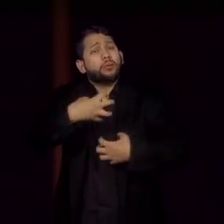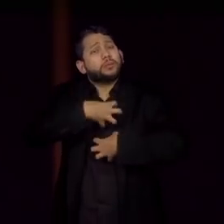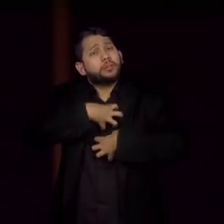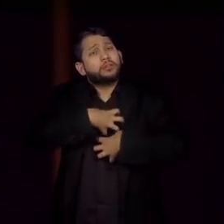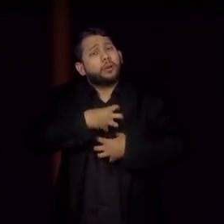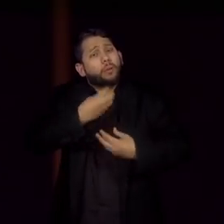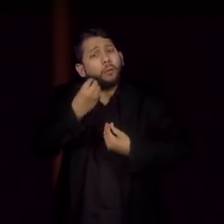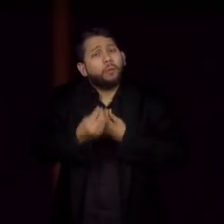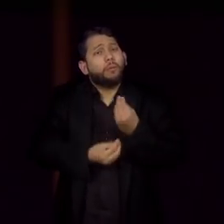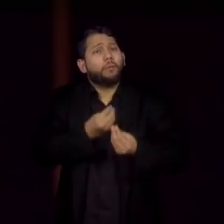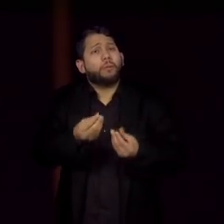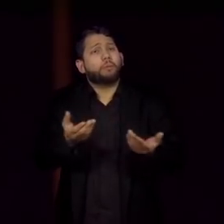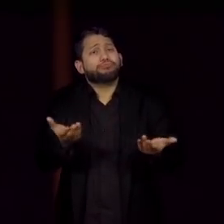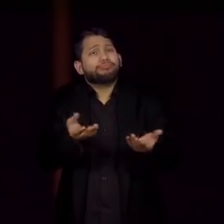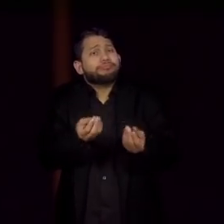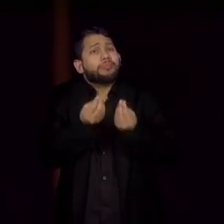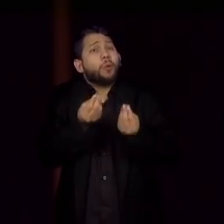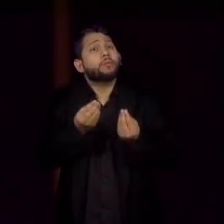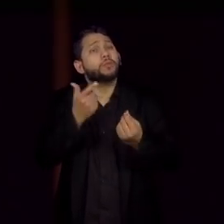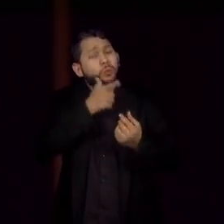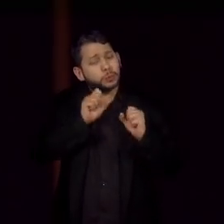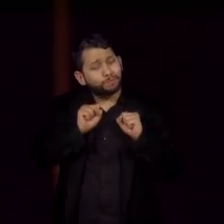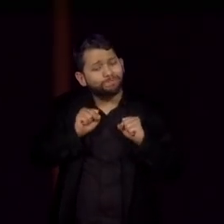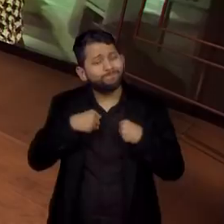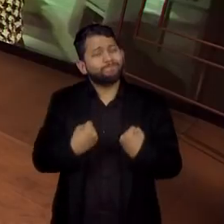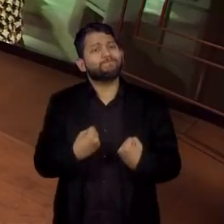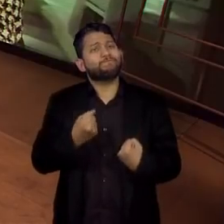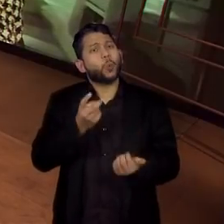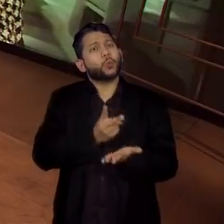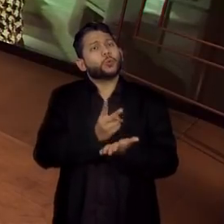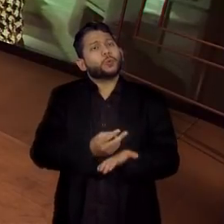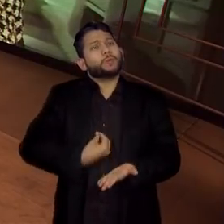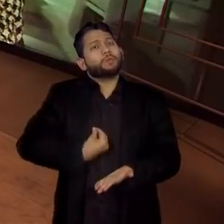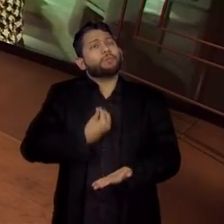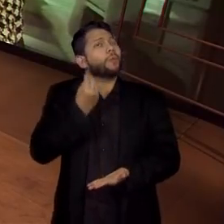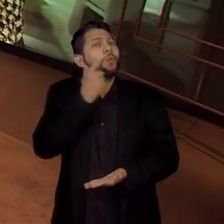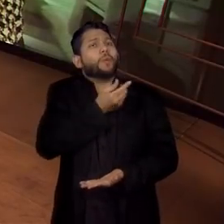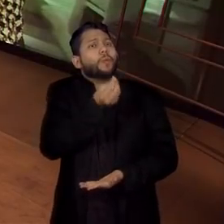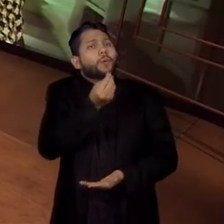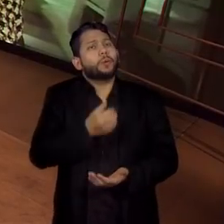você para poder superá-los?